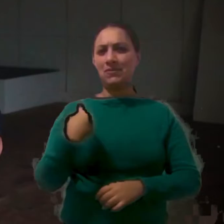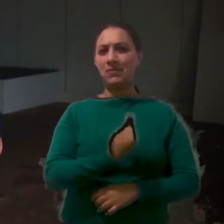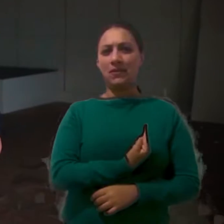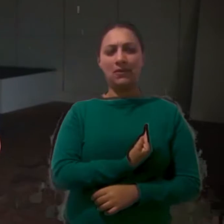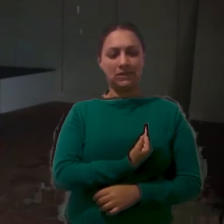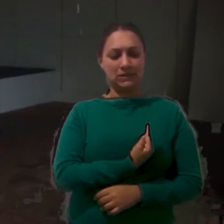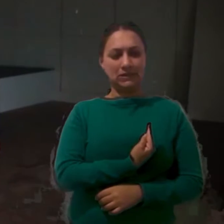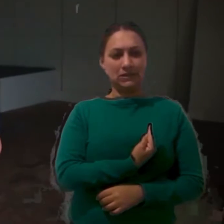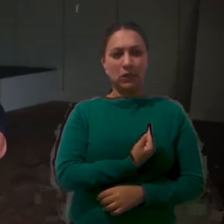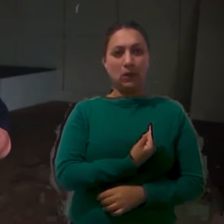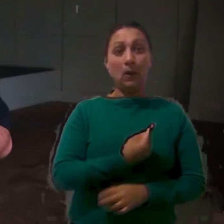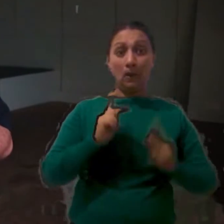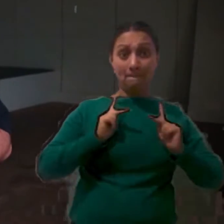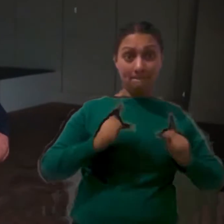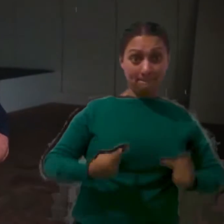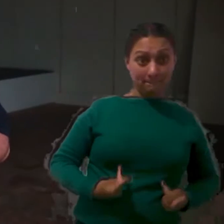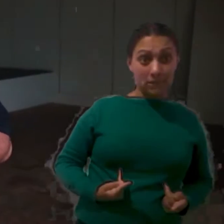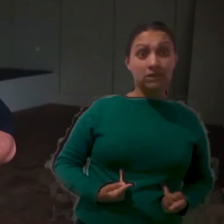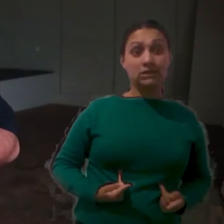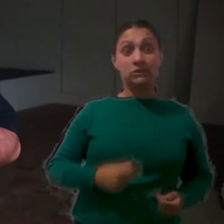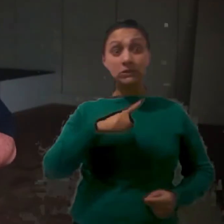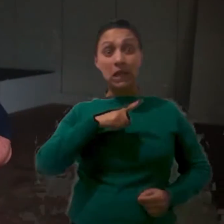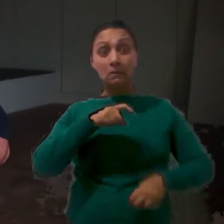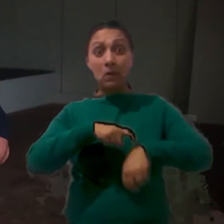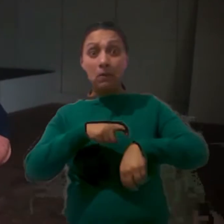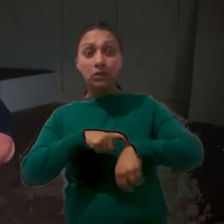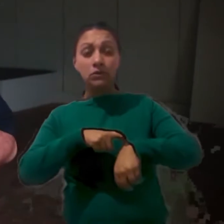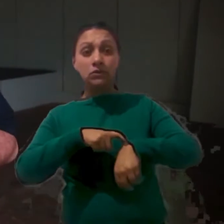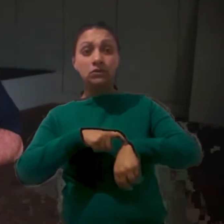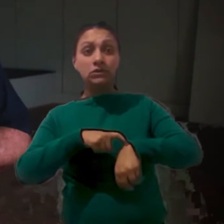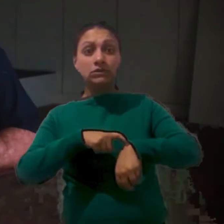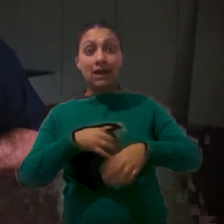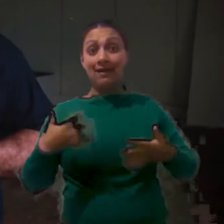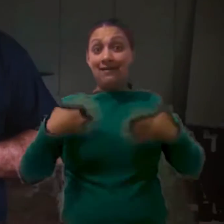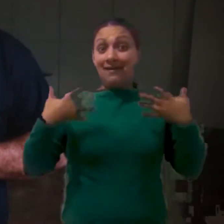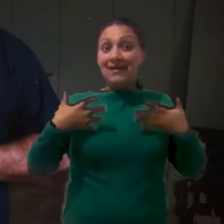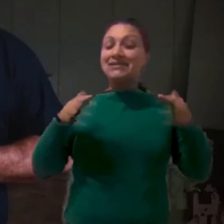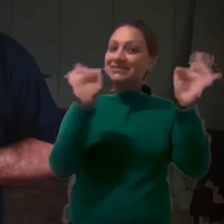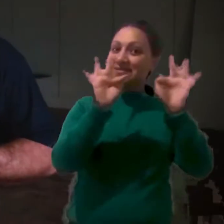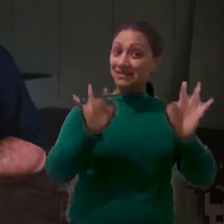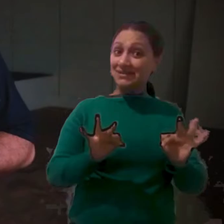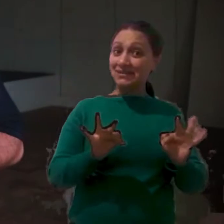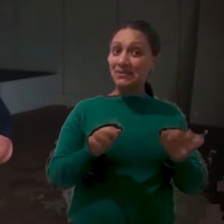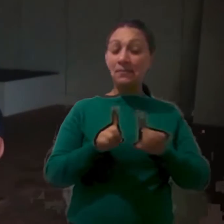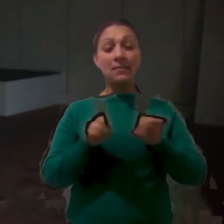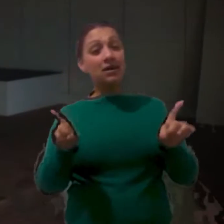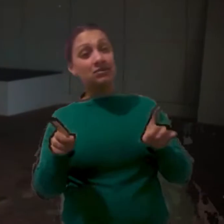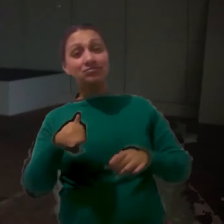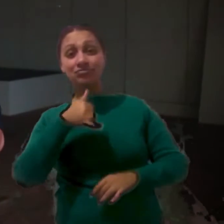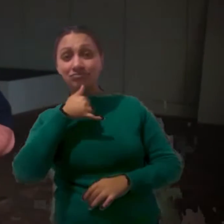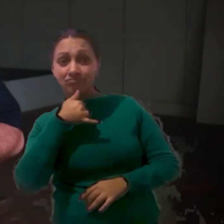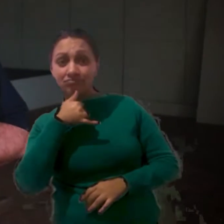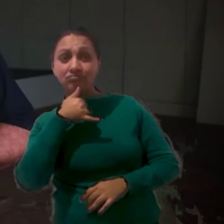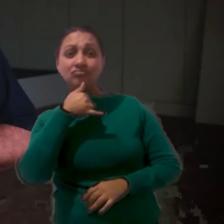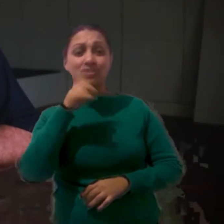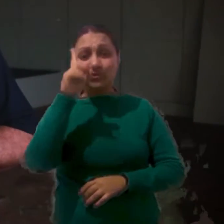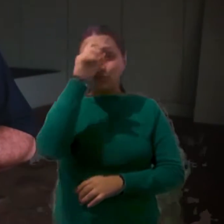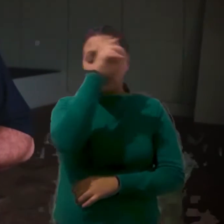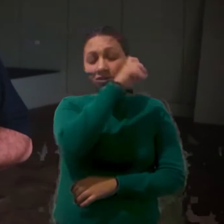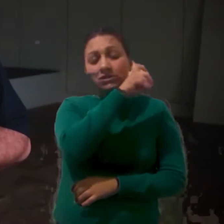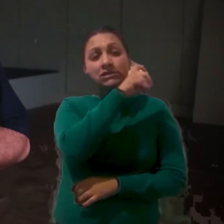humana se consiste em dias bons momentos alegres momentos felizes mas também momentos tristes momentos